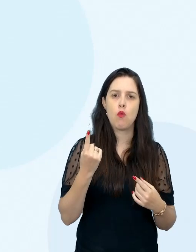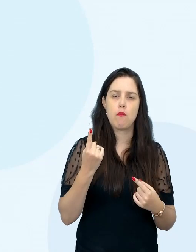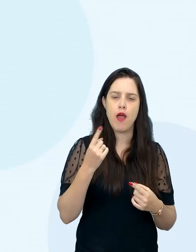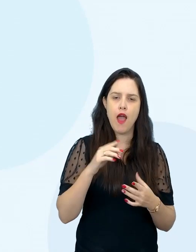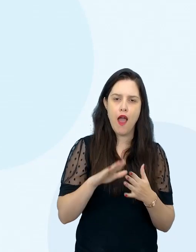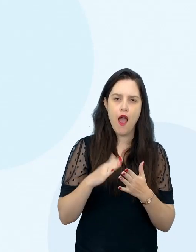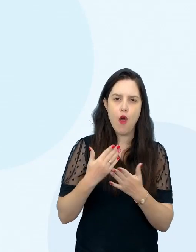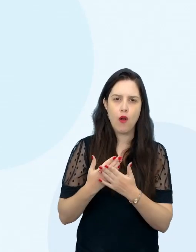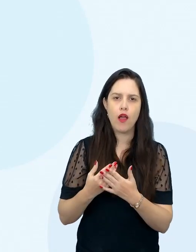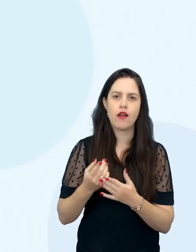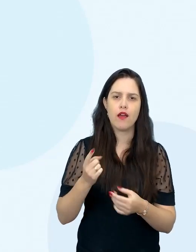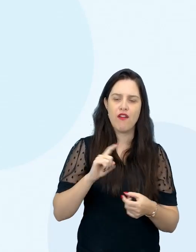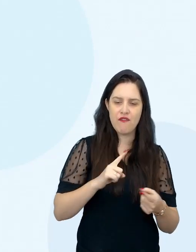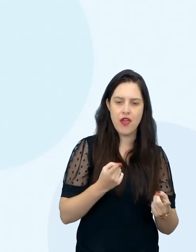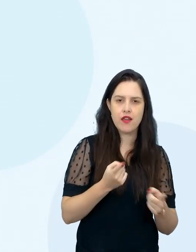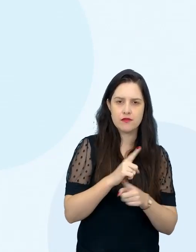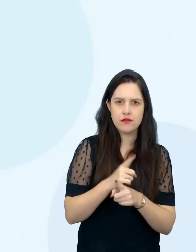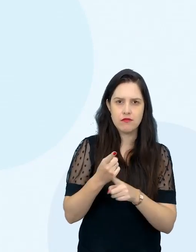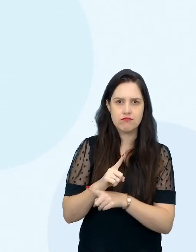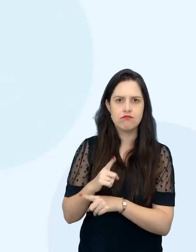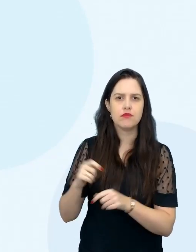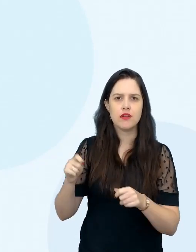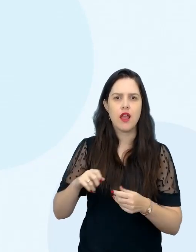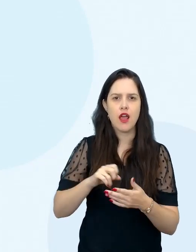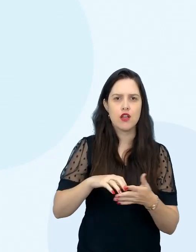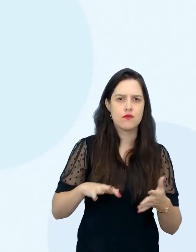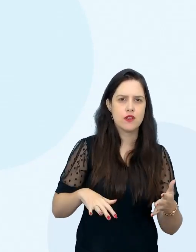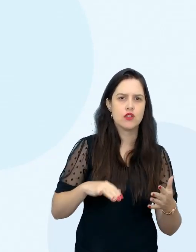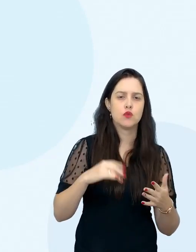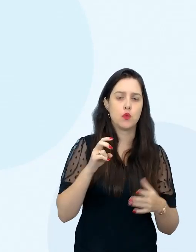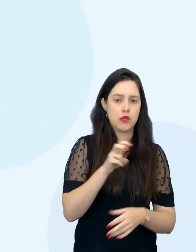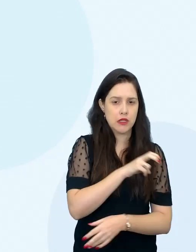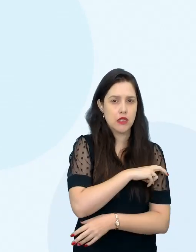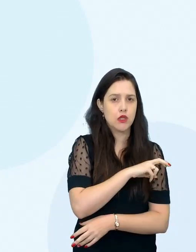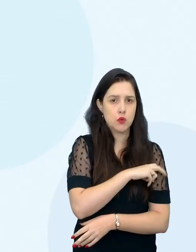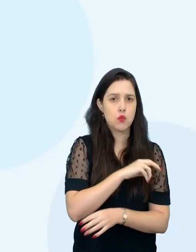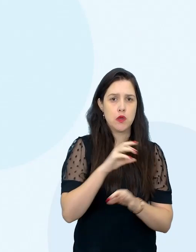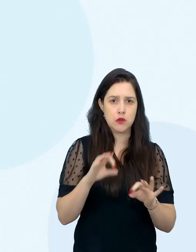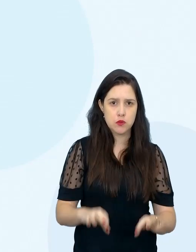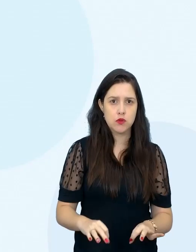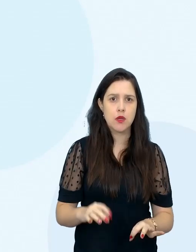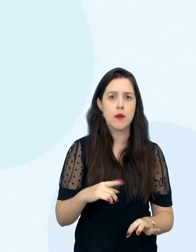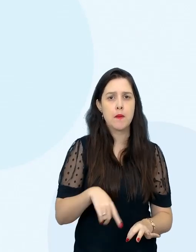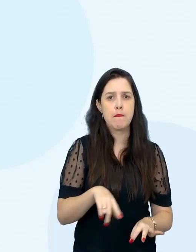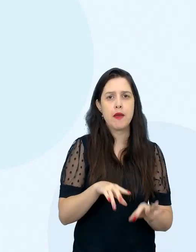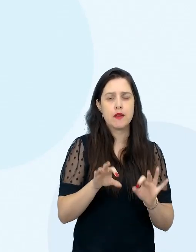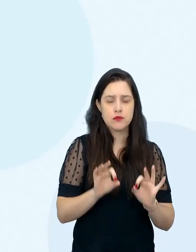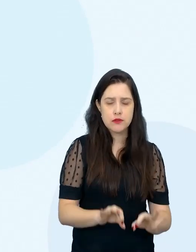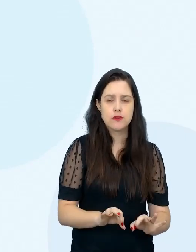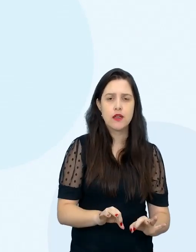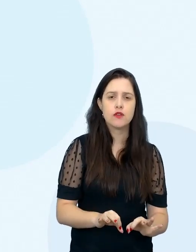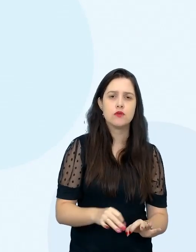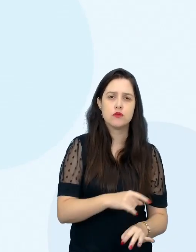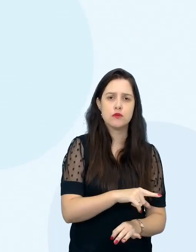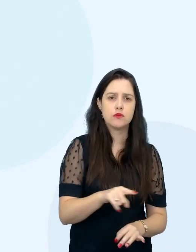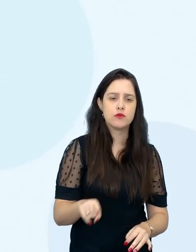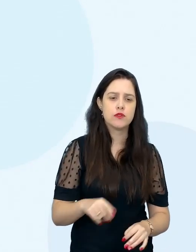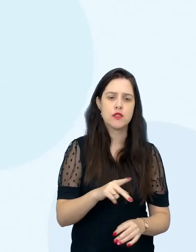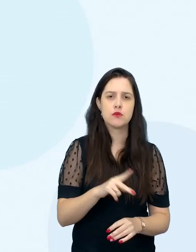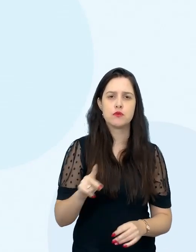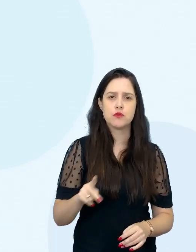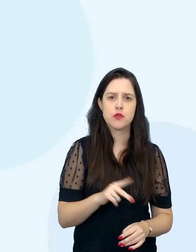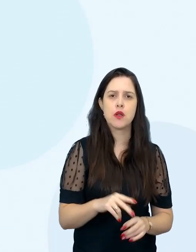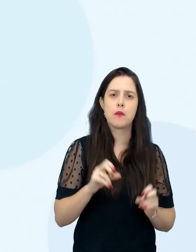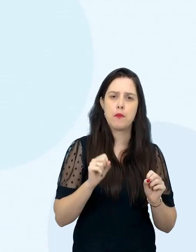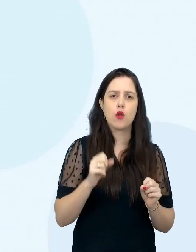aí sempre as habilidades de retomada aí no caso do 5º ano, certo? Mas é uma sugestão, fica a critério de vocês, professores, o que